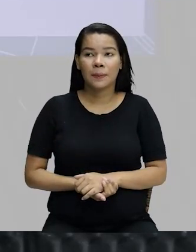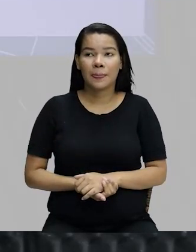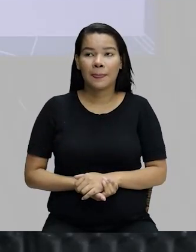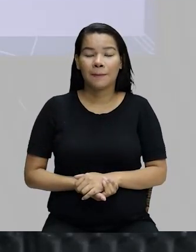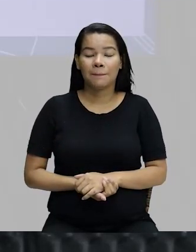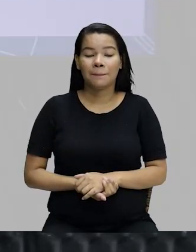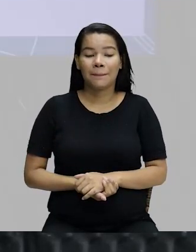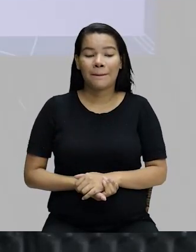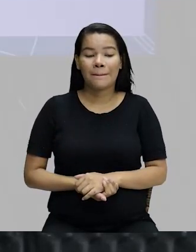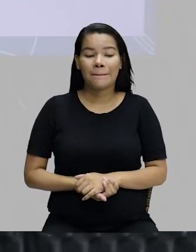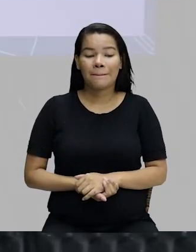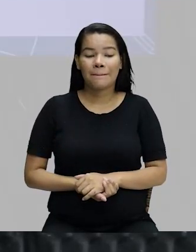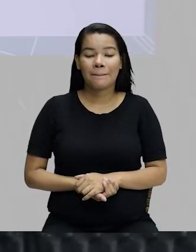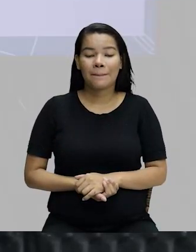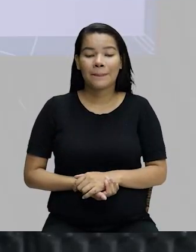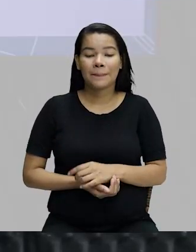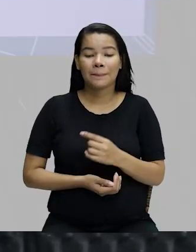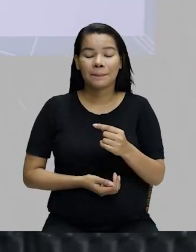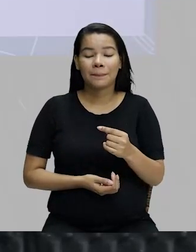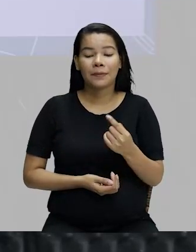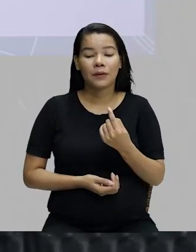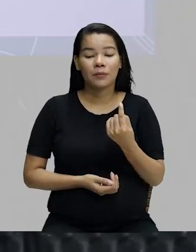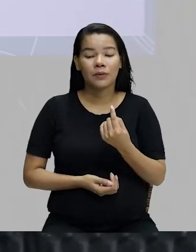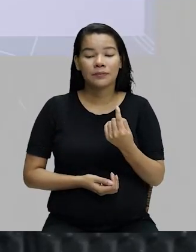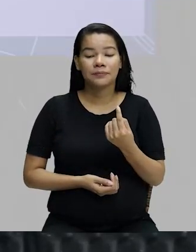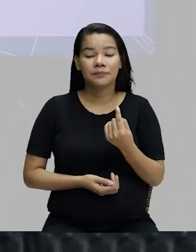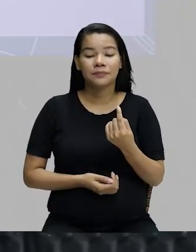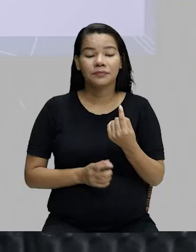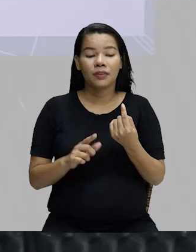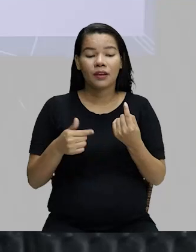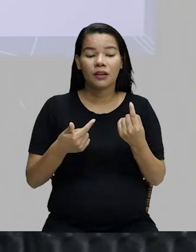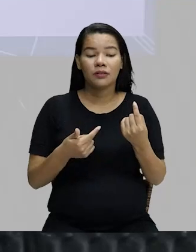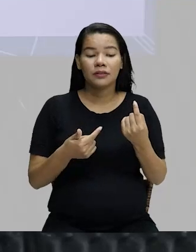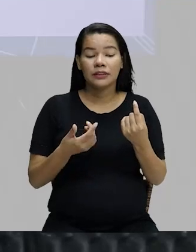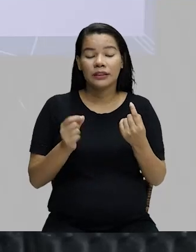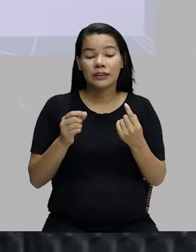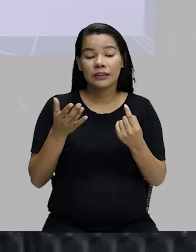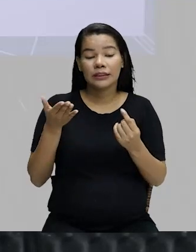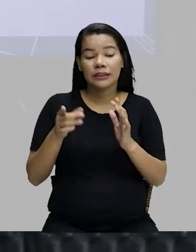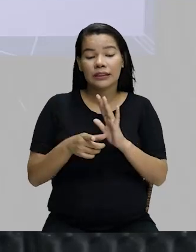ex-repúblicas soviéticas. Uma dessas a Ucrânia.